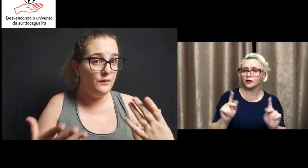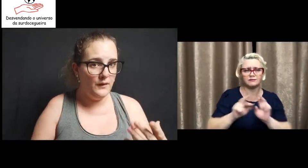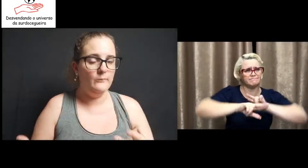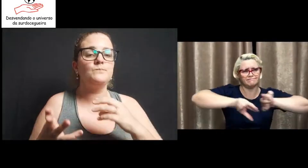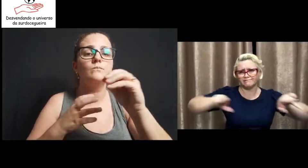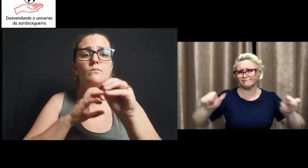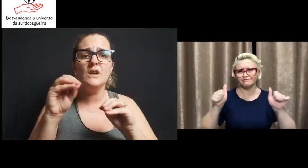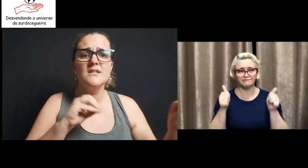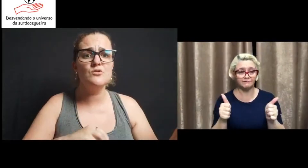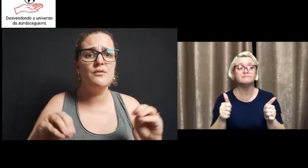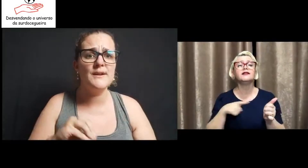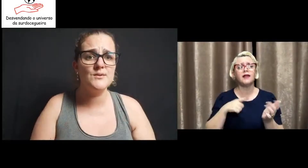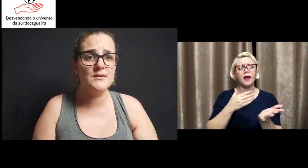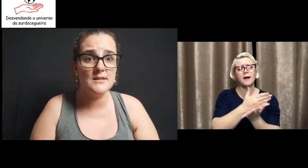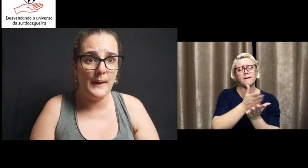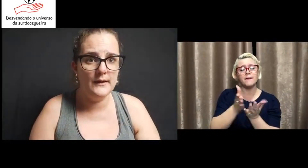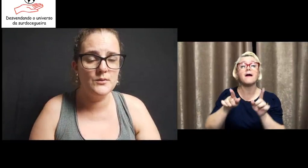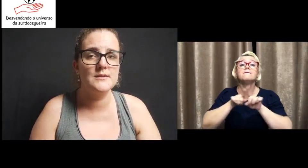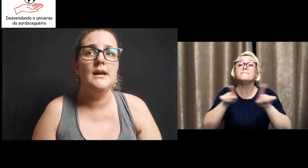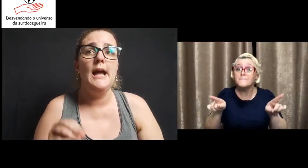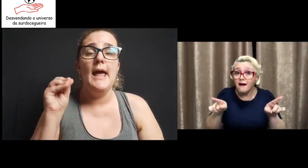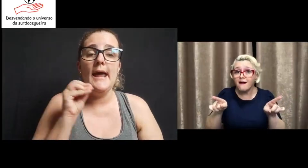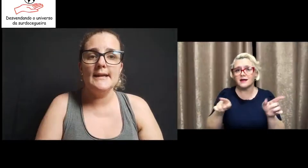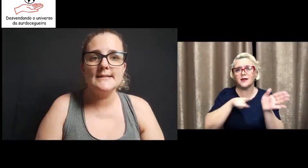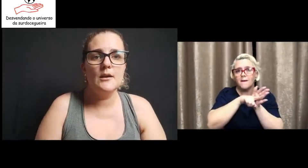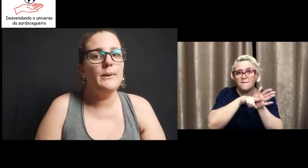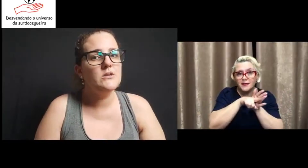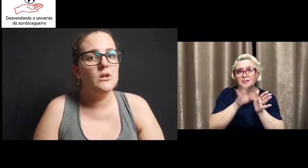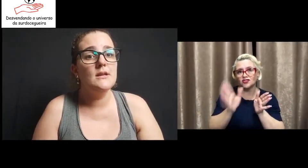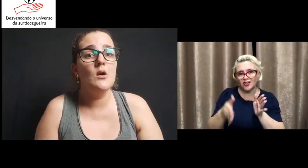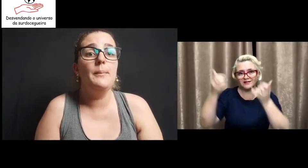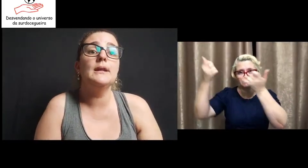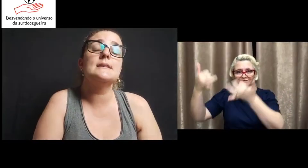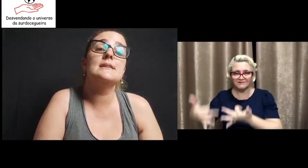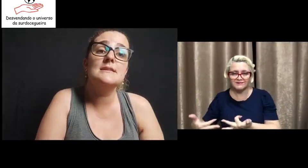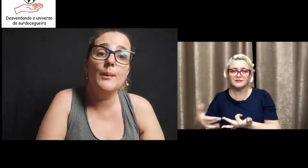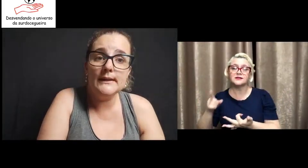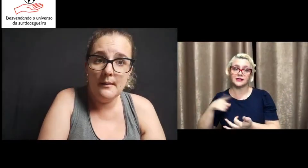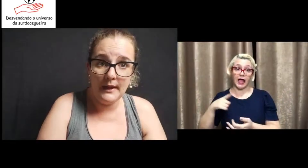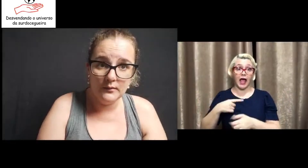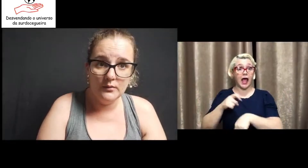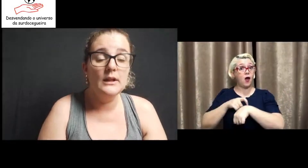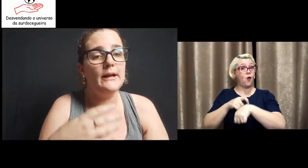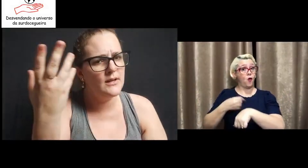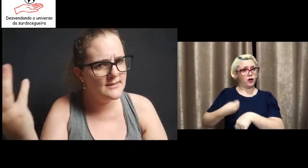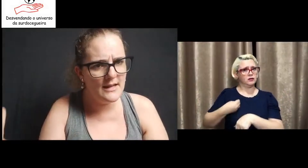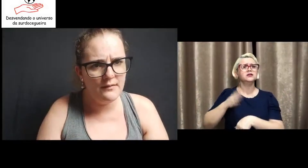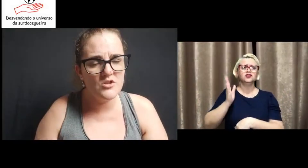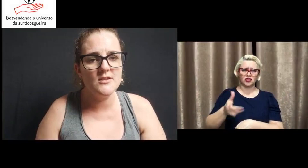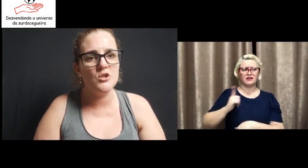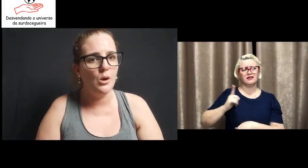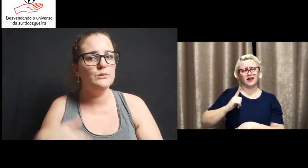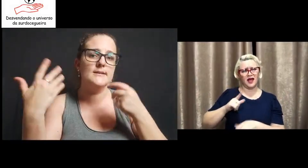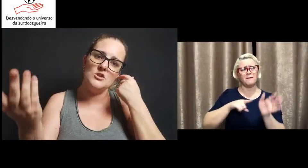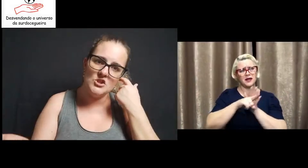educação, enfim, são diversos os aspectos. Essas que eu mencionei são apenas as que estão em andamento. Claro que devem